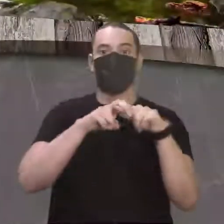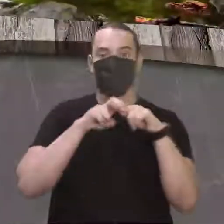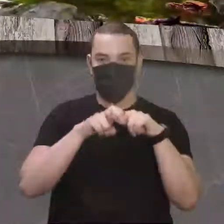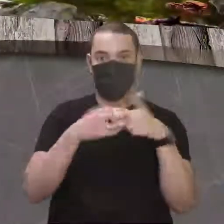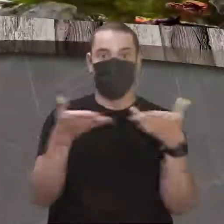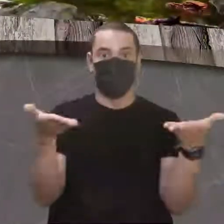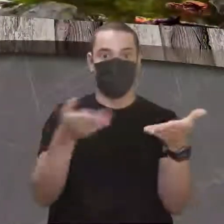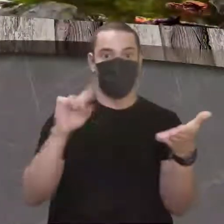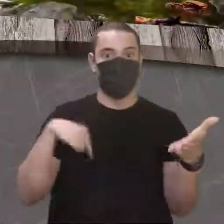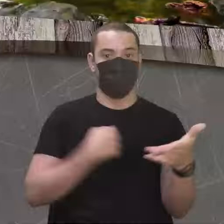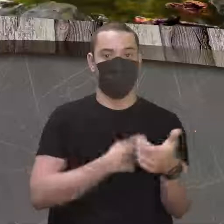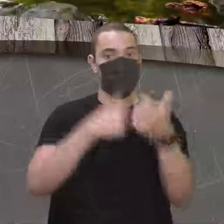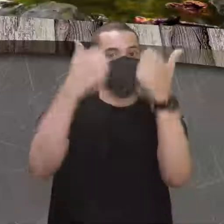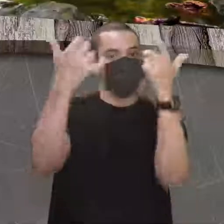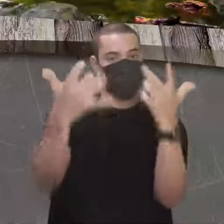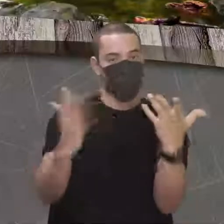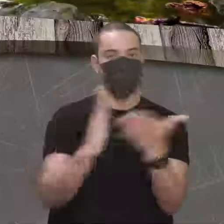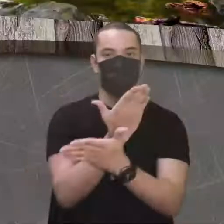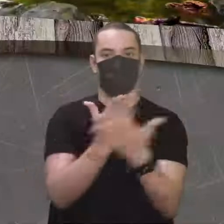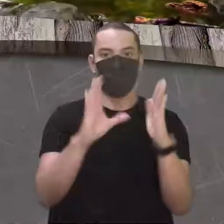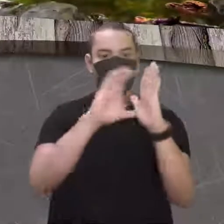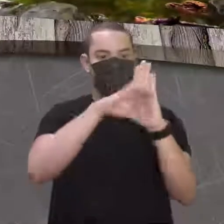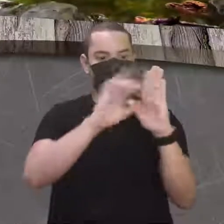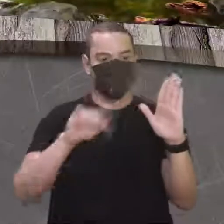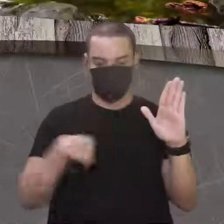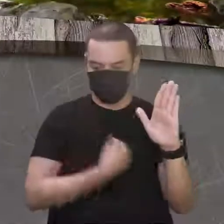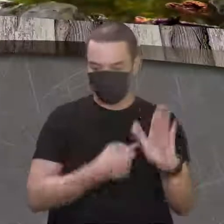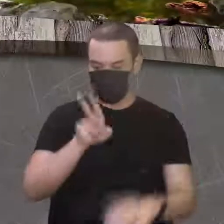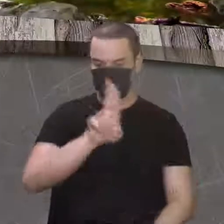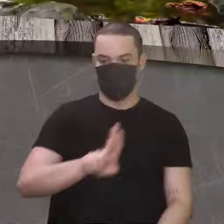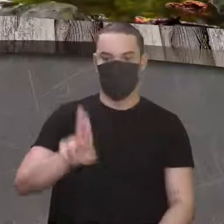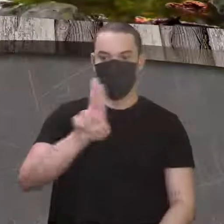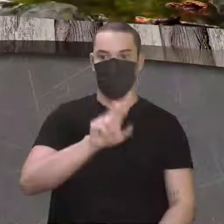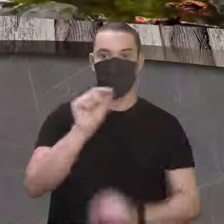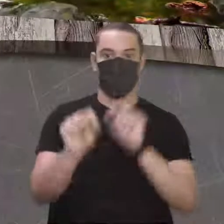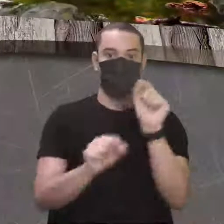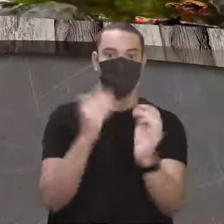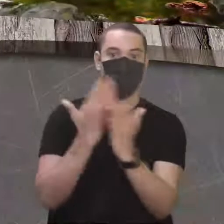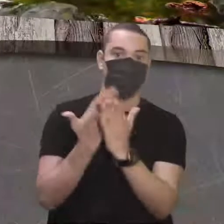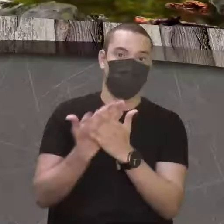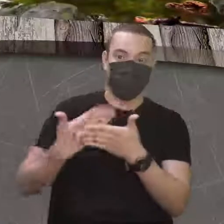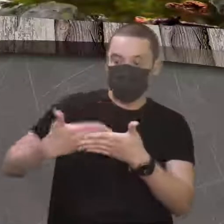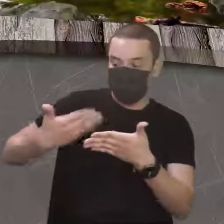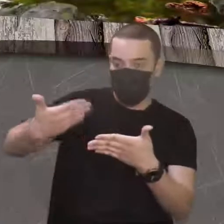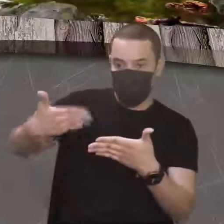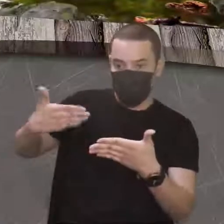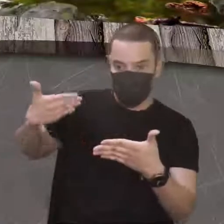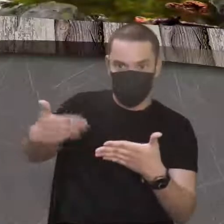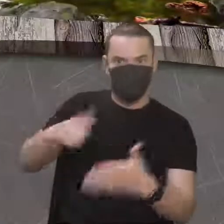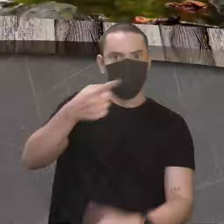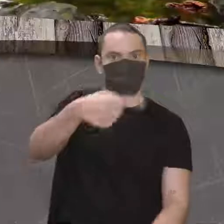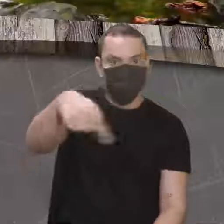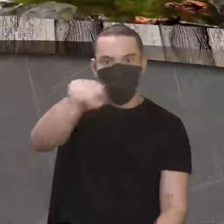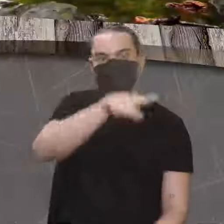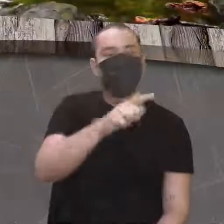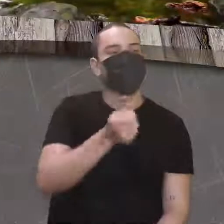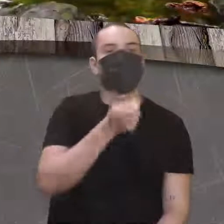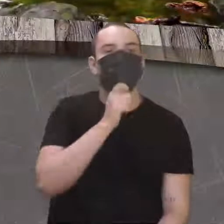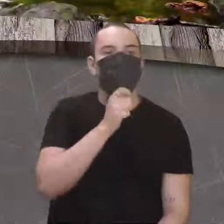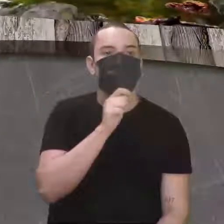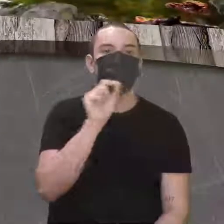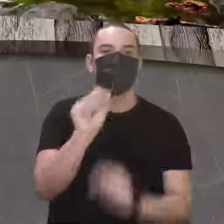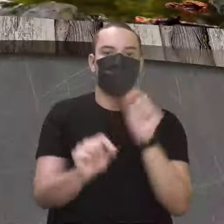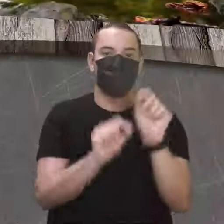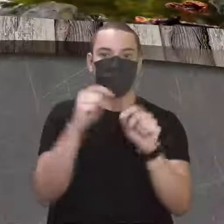Então, hoje nós vamos falar de alguns conceitos que nós trabalhamos em aulas anteriores, que você, meu querido aluno, já tem